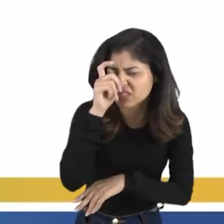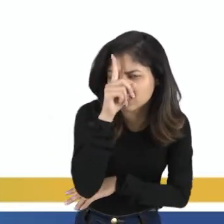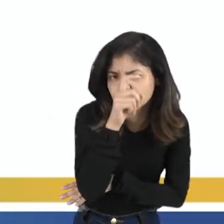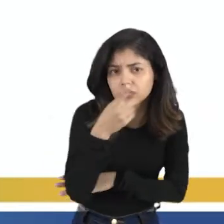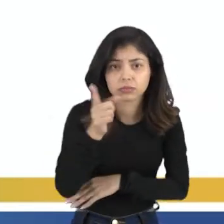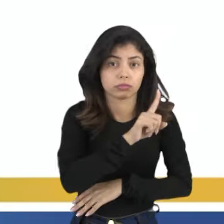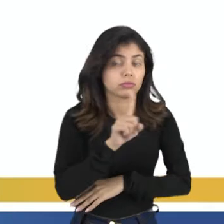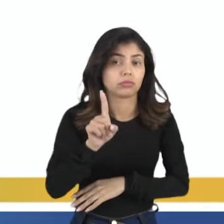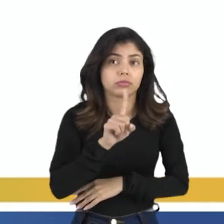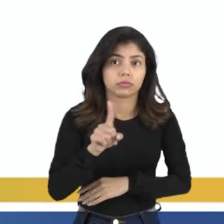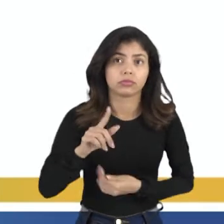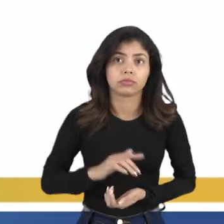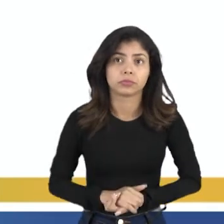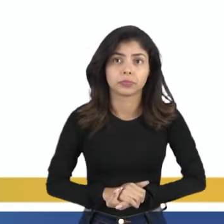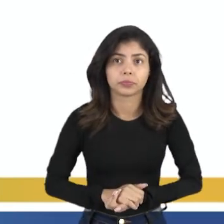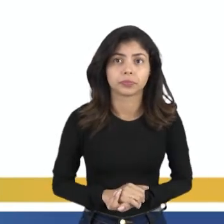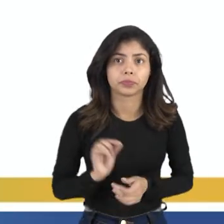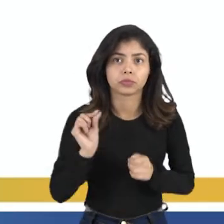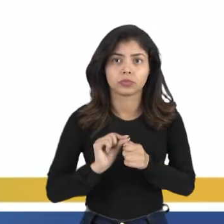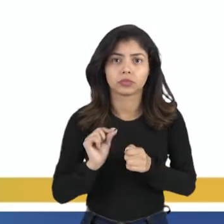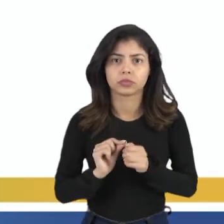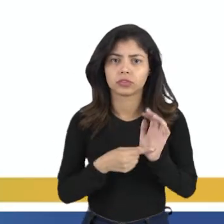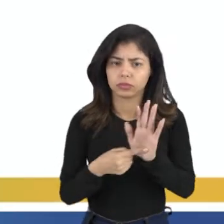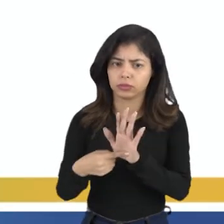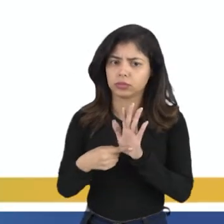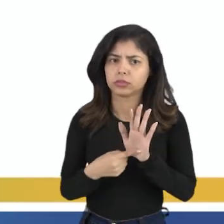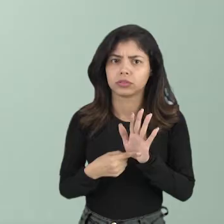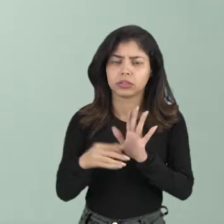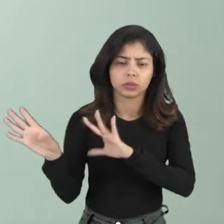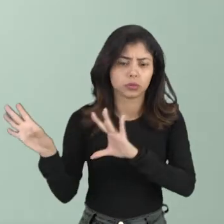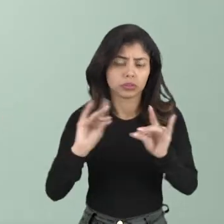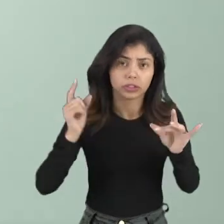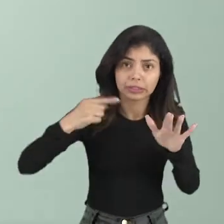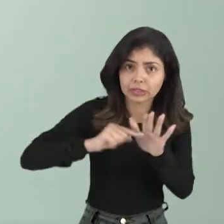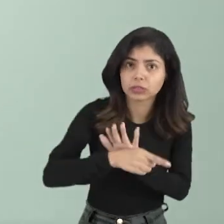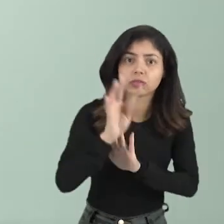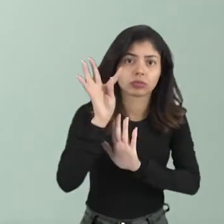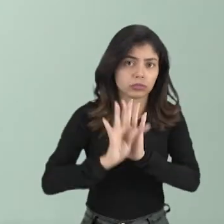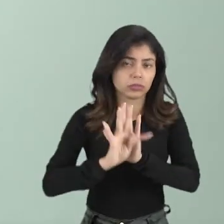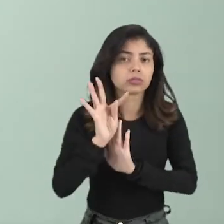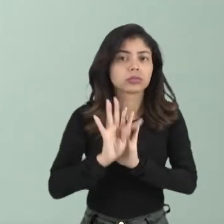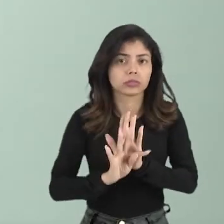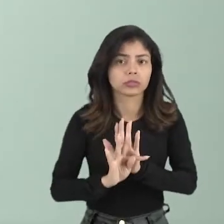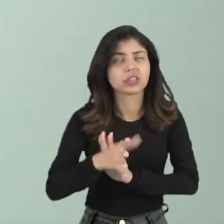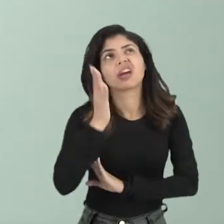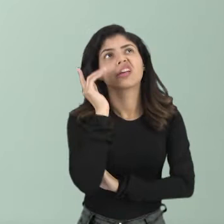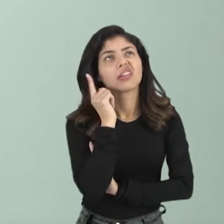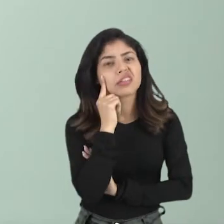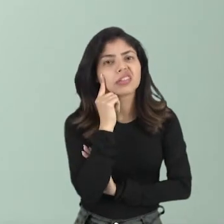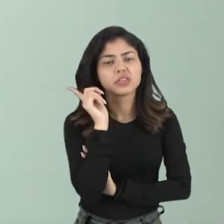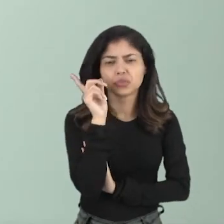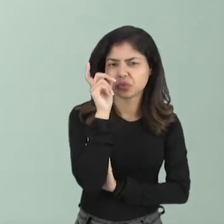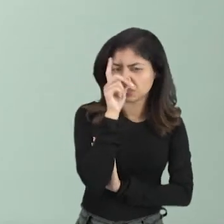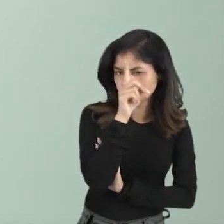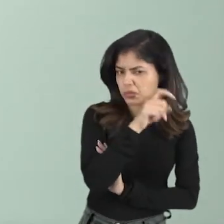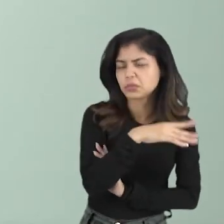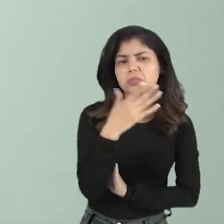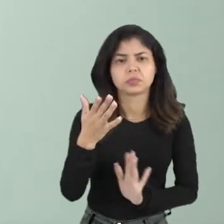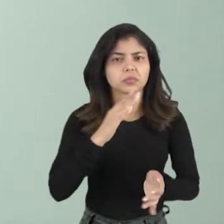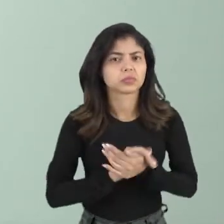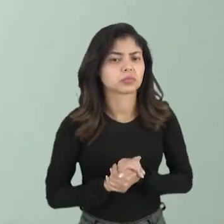difícil? Não. Ele não faz menção, ele não traz dentro do texto essa, é